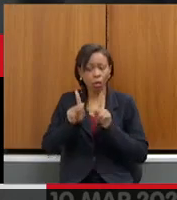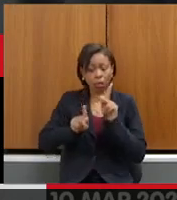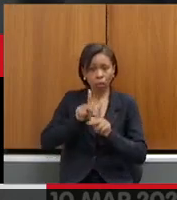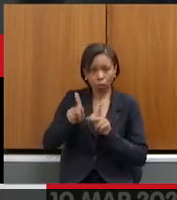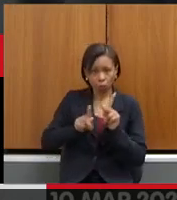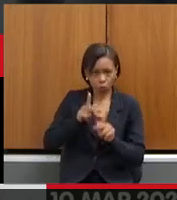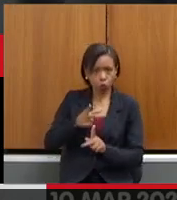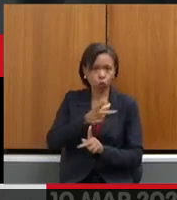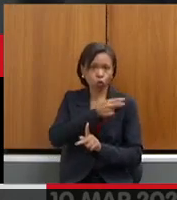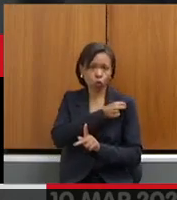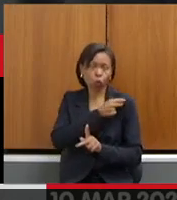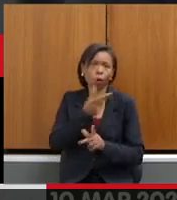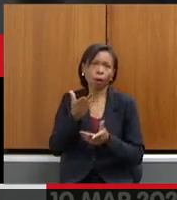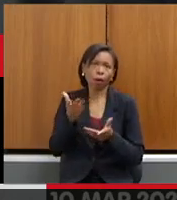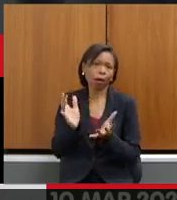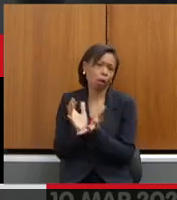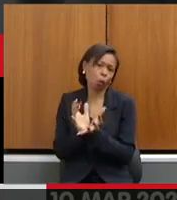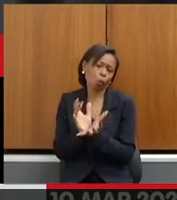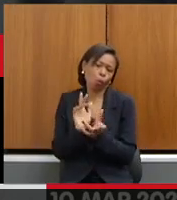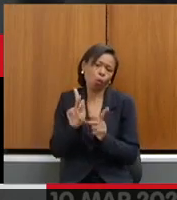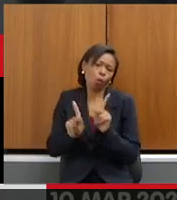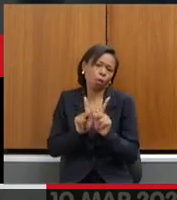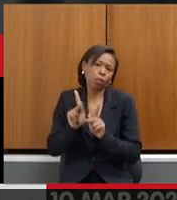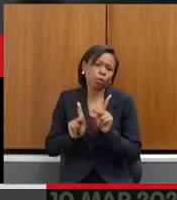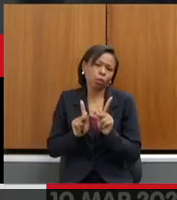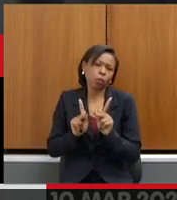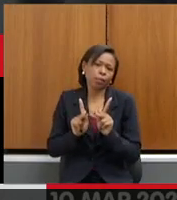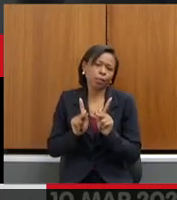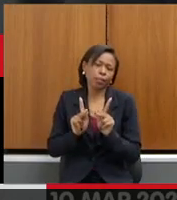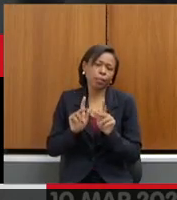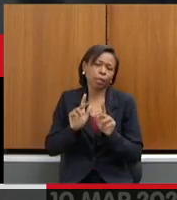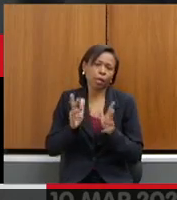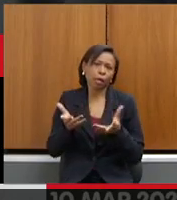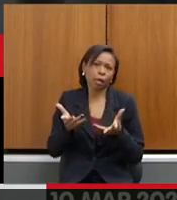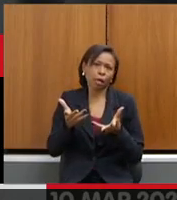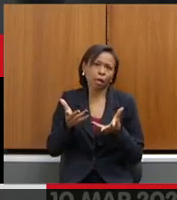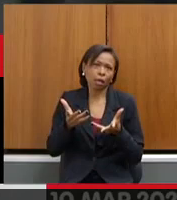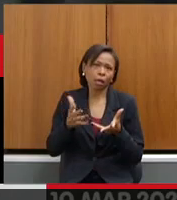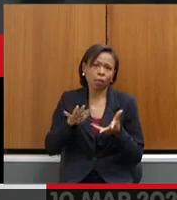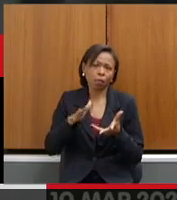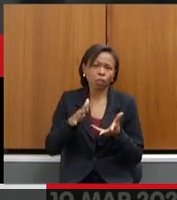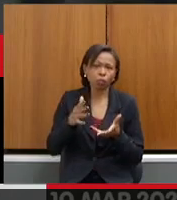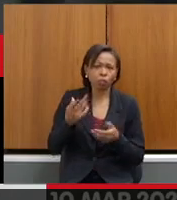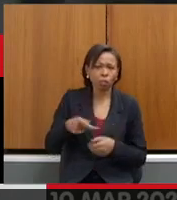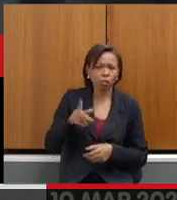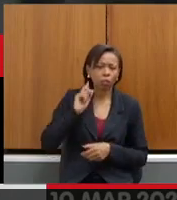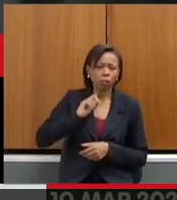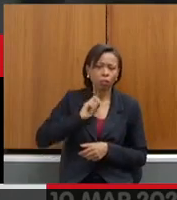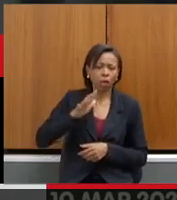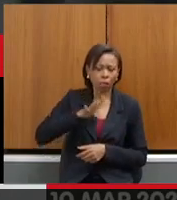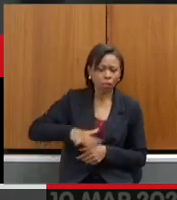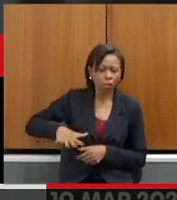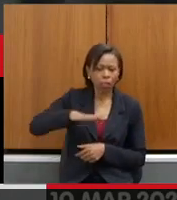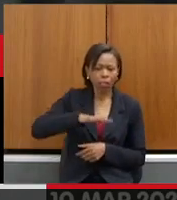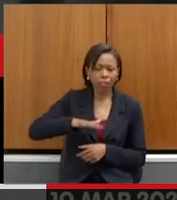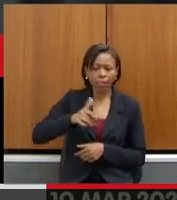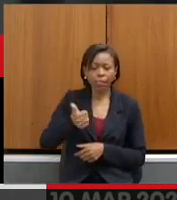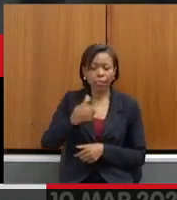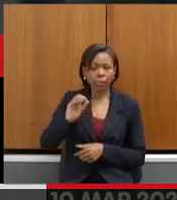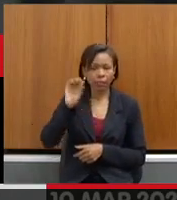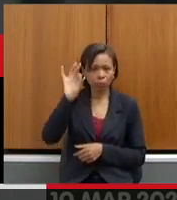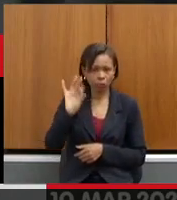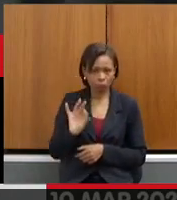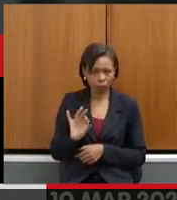regulares que a gente pode fazer uma projeção baseado na população então Minas Gerais em geral é dez porcento da